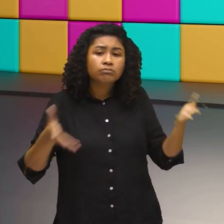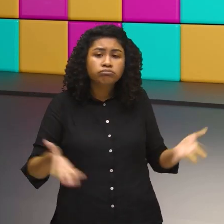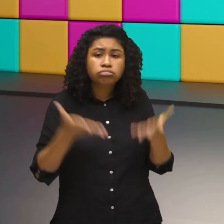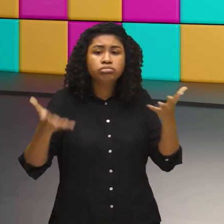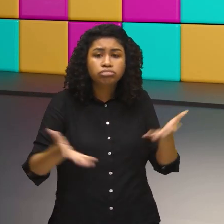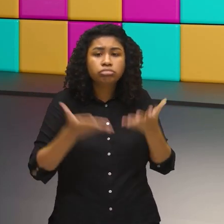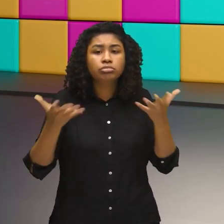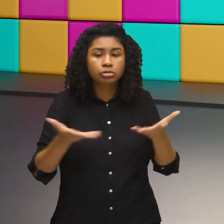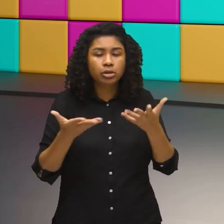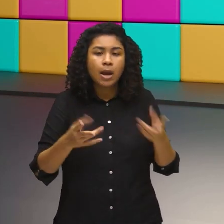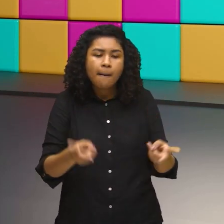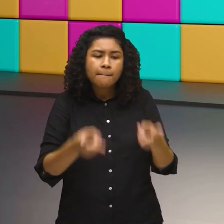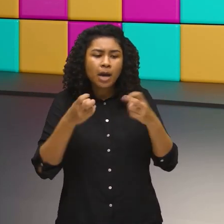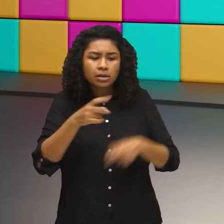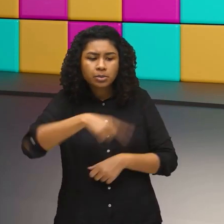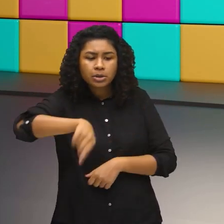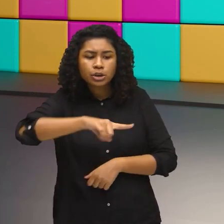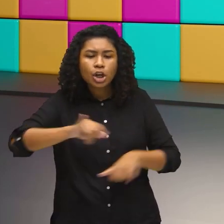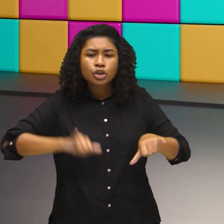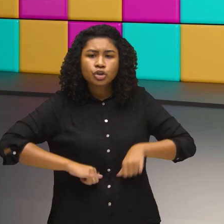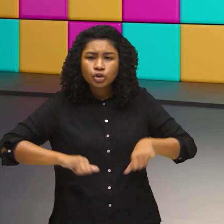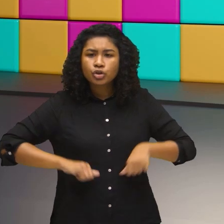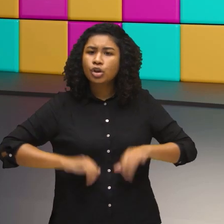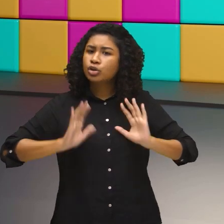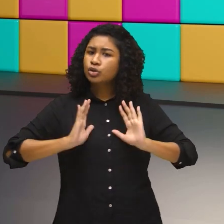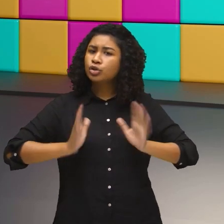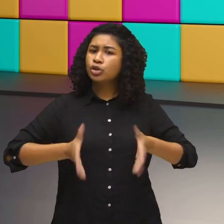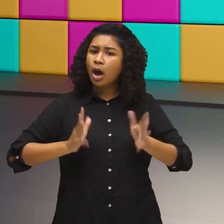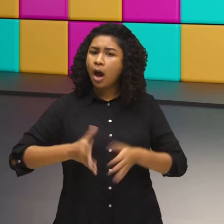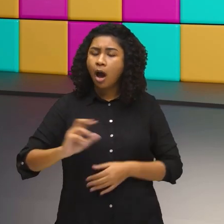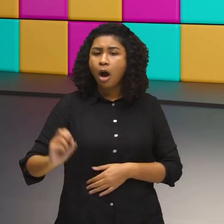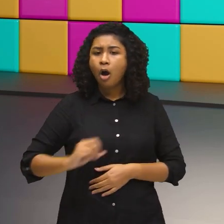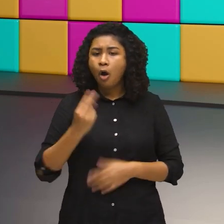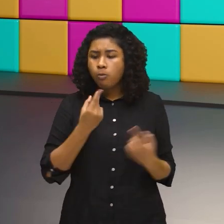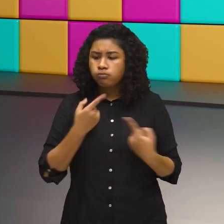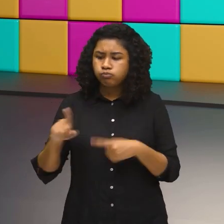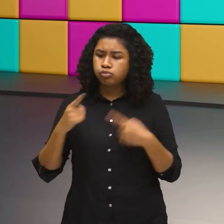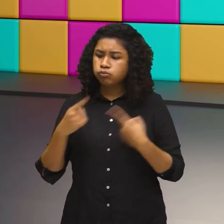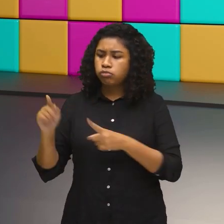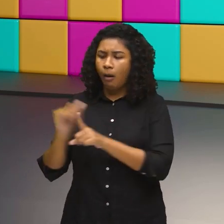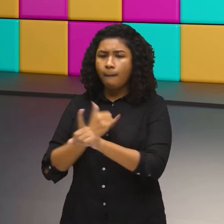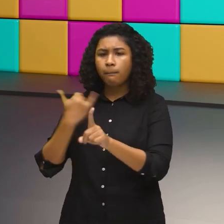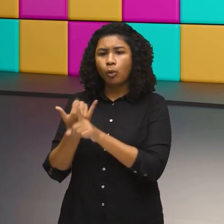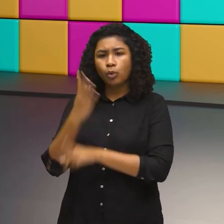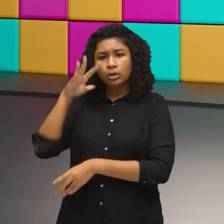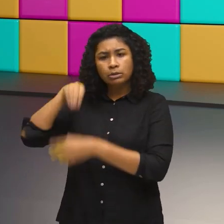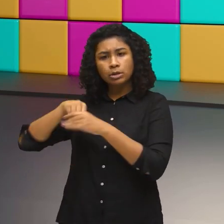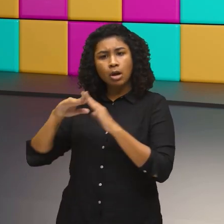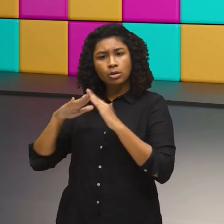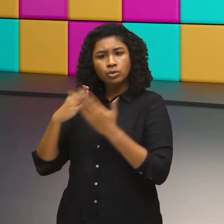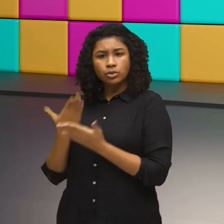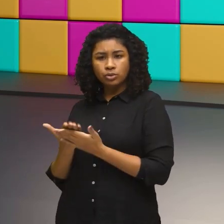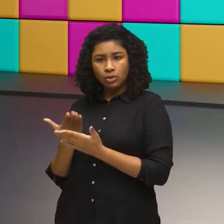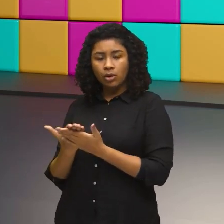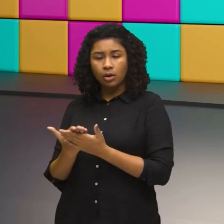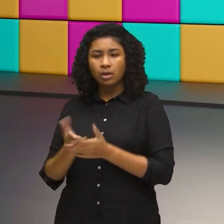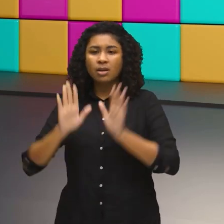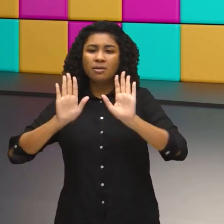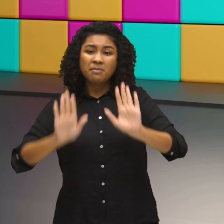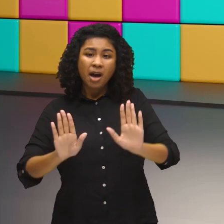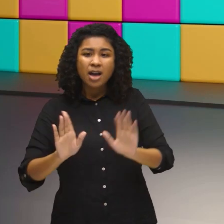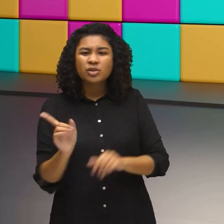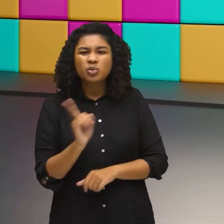mesmo observar se eles já sofreram ou se eles já fizeram bullying dentro da escola, tá? Mas não é um momento